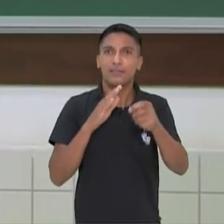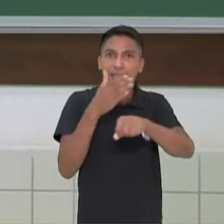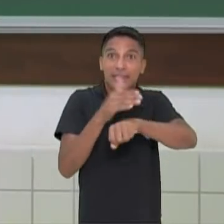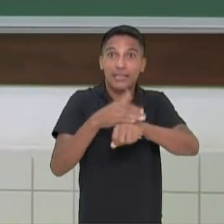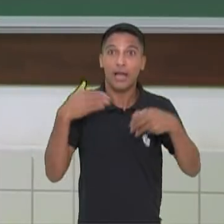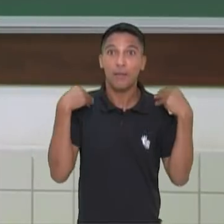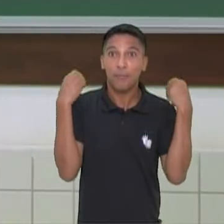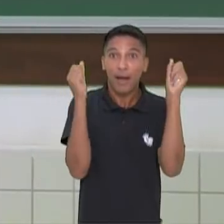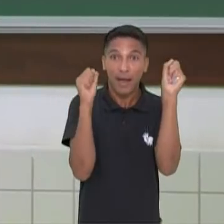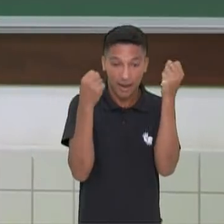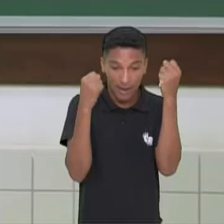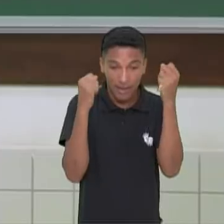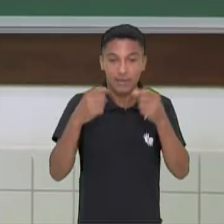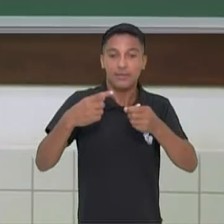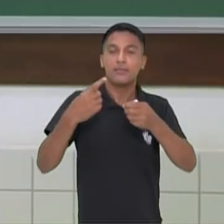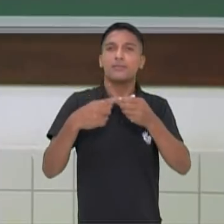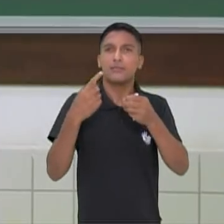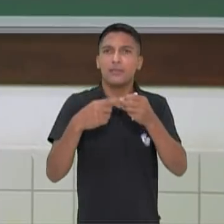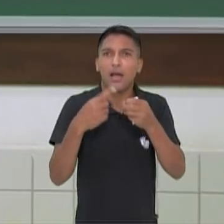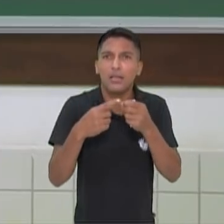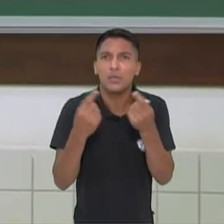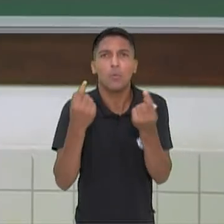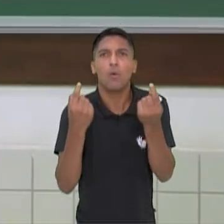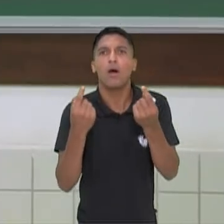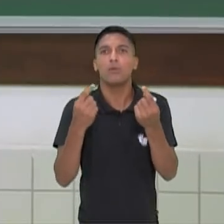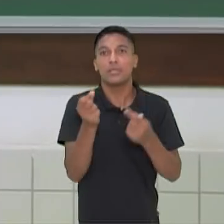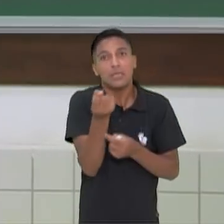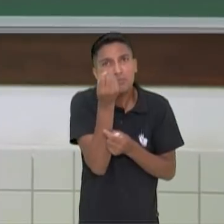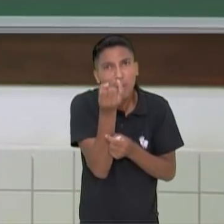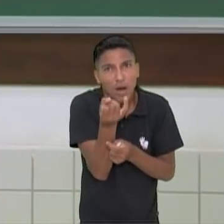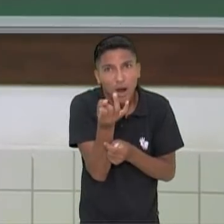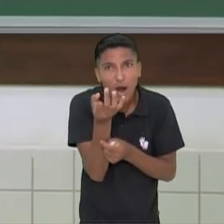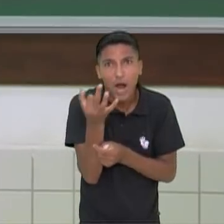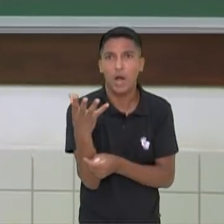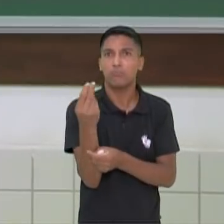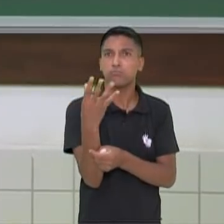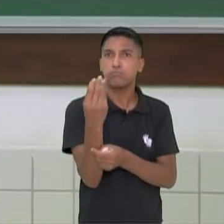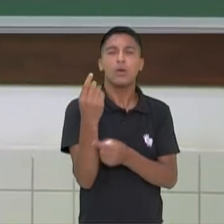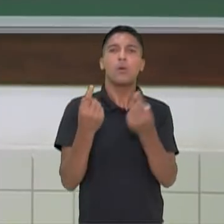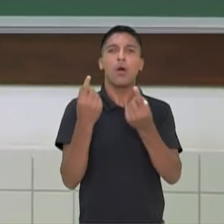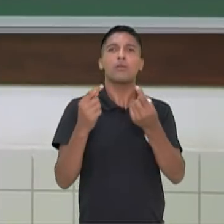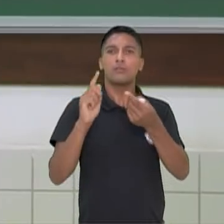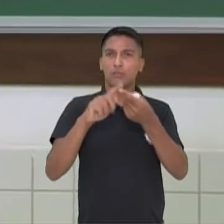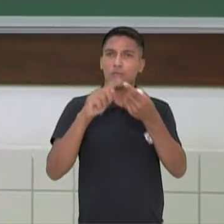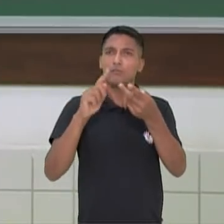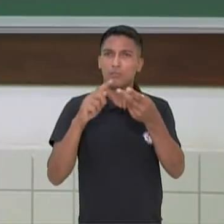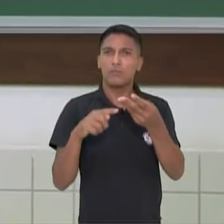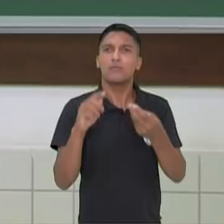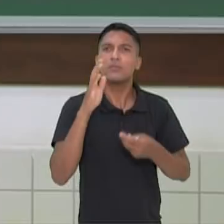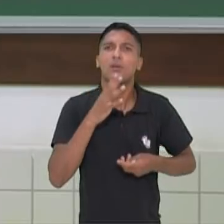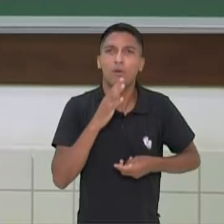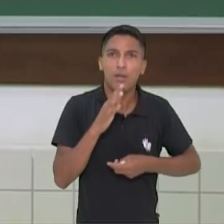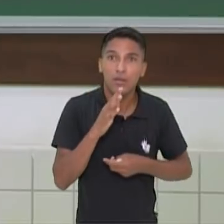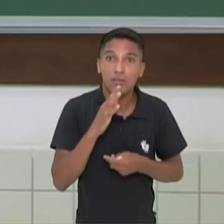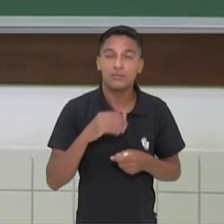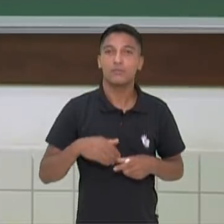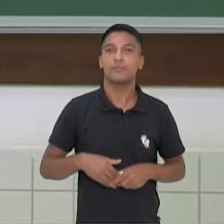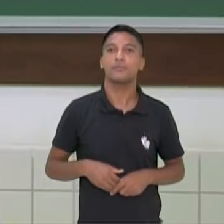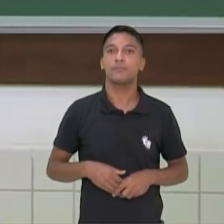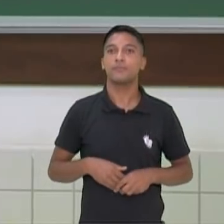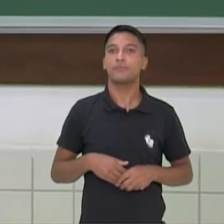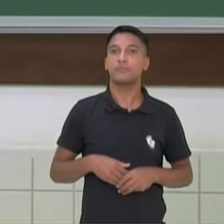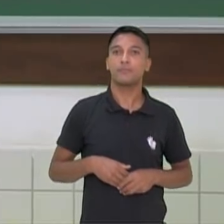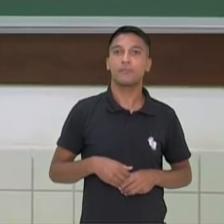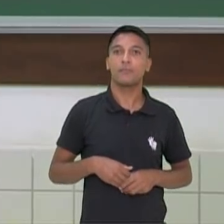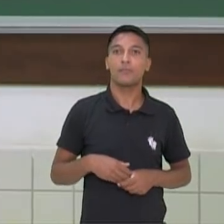mas não faça a ligação com essa ideia da atividade de aventura. Pois hoje a gente vai tratar